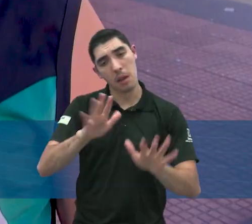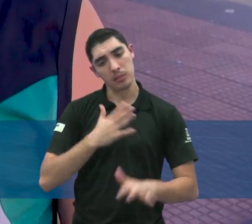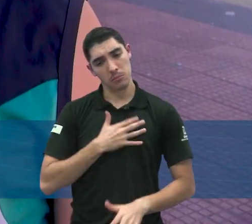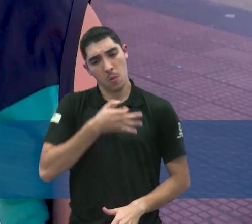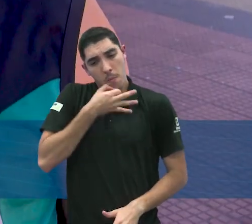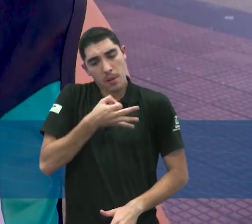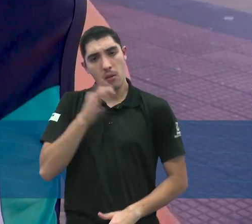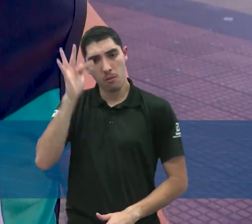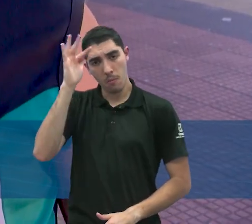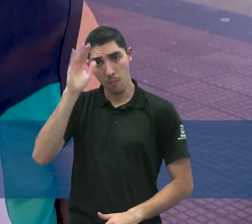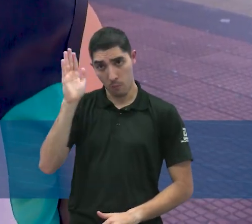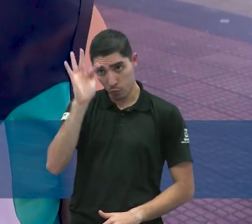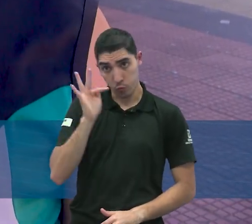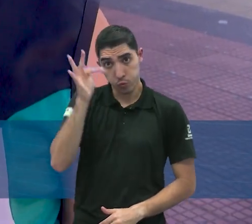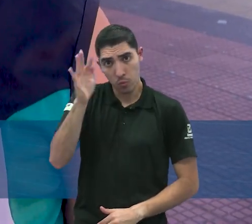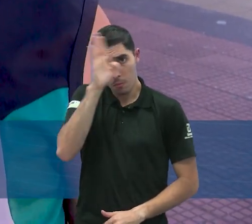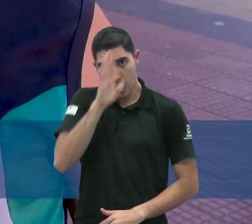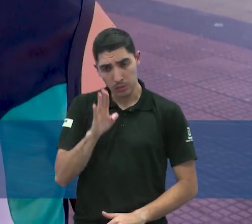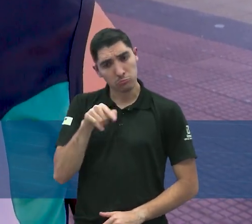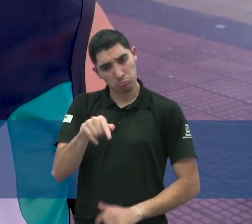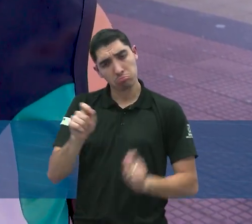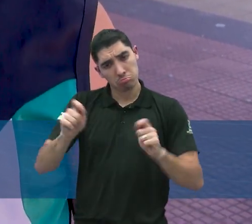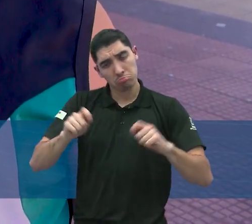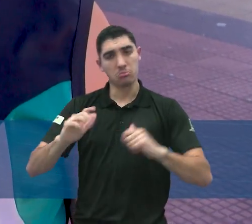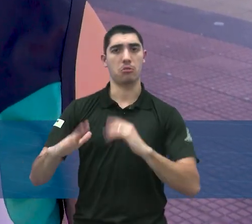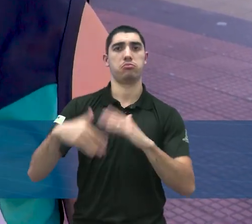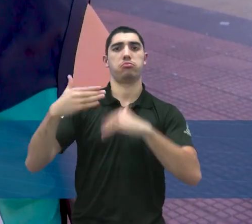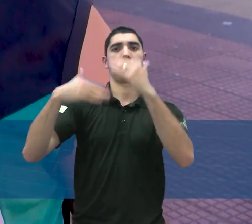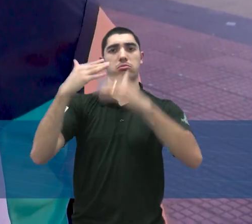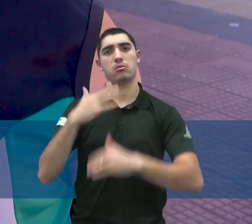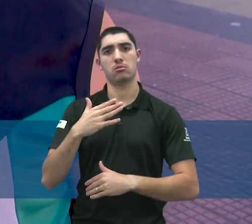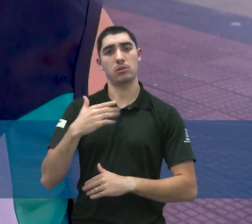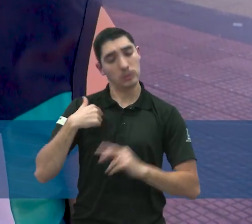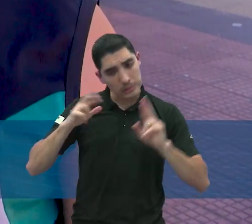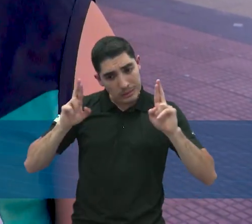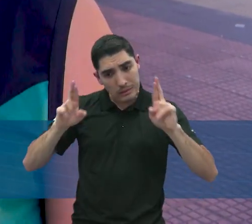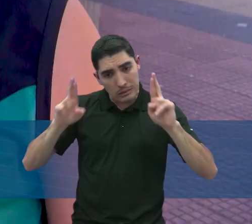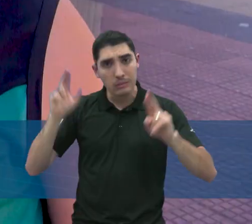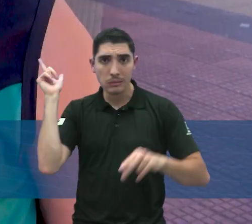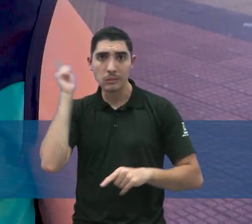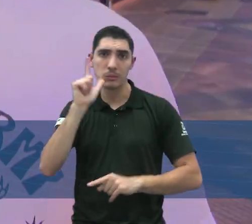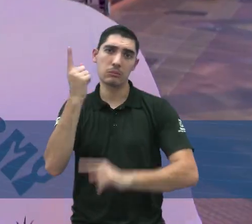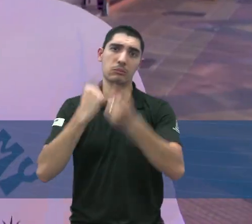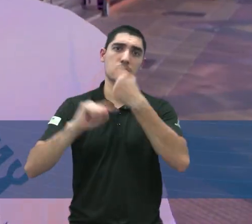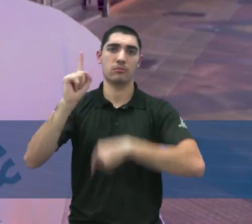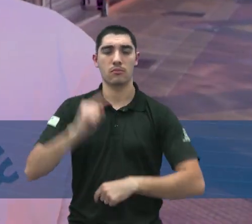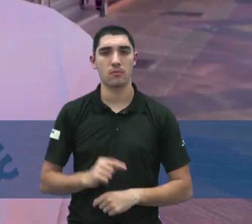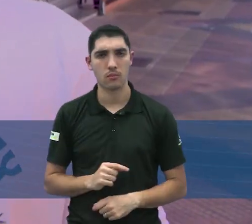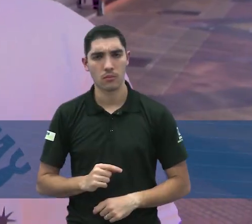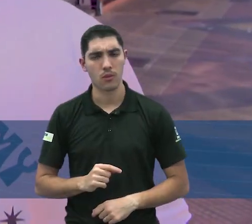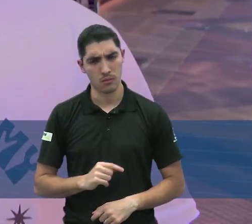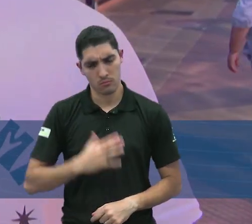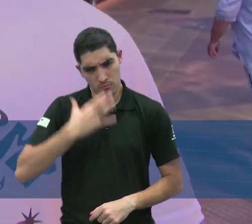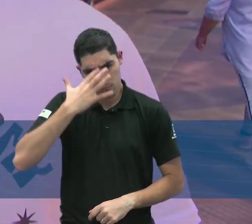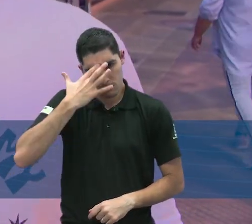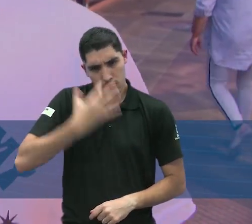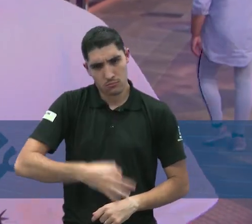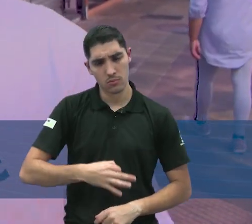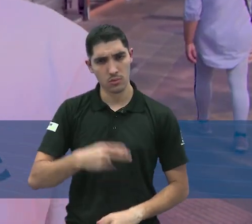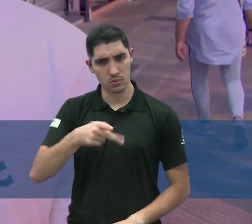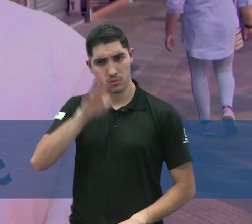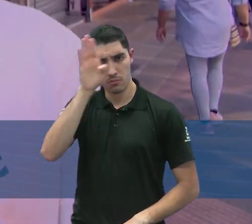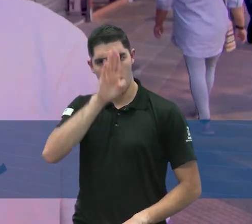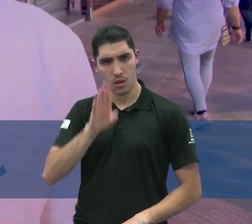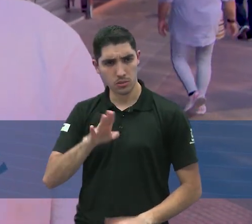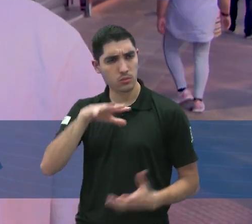que o Brasil é um país evoluído. E acredito, eu espero que seja mesmo. Com toda certeza, o Brasil é muito importante